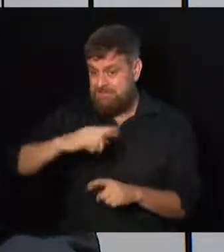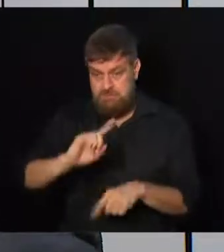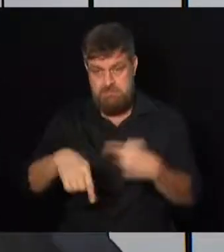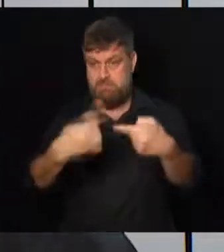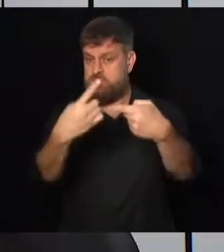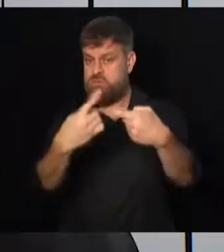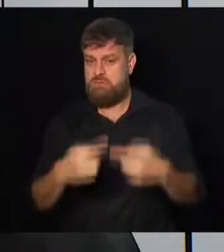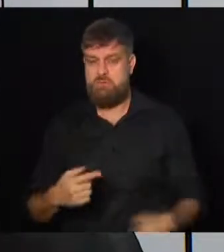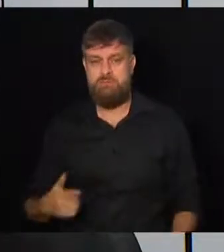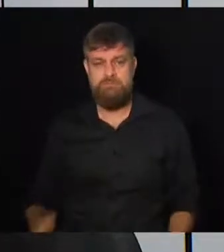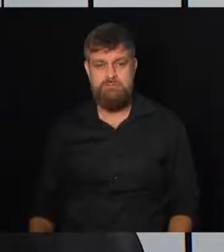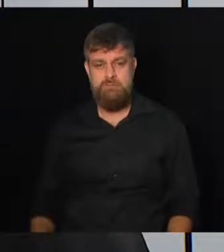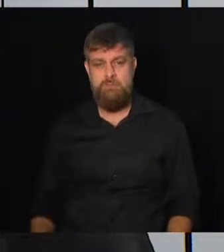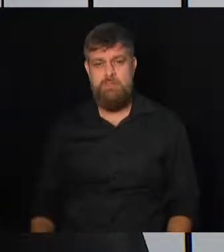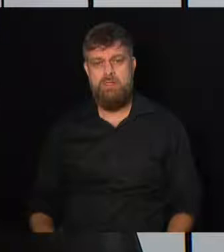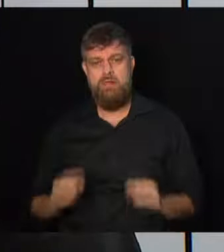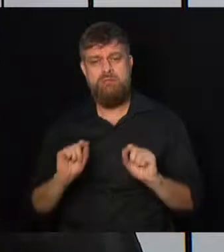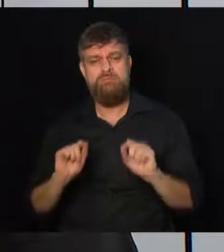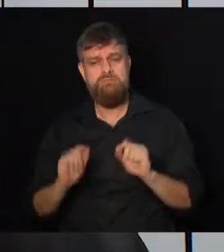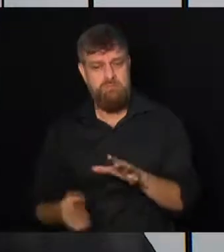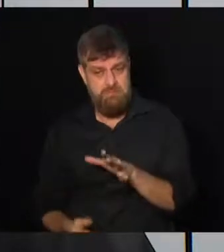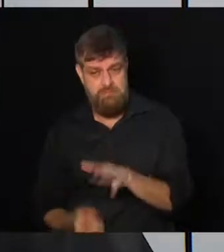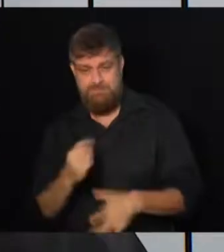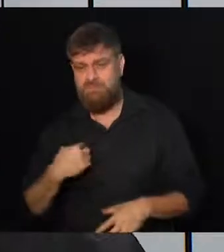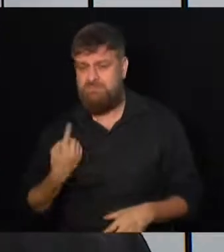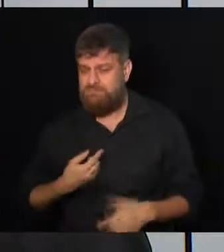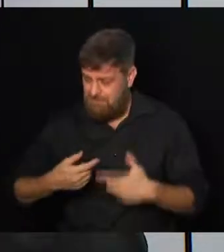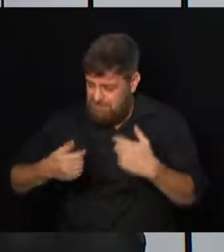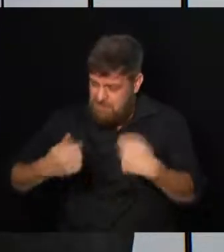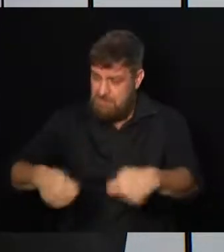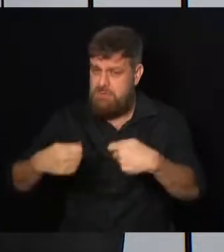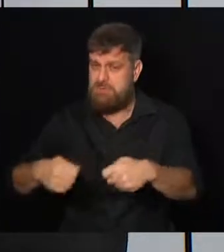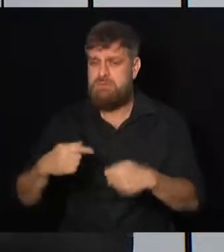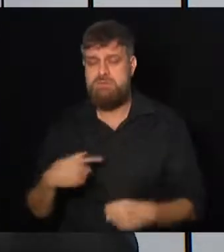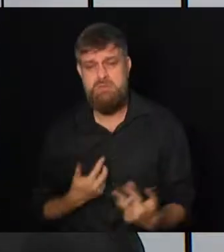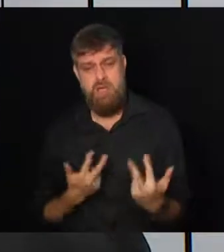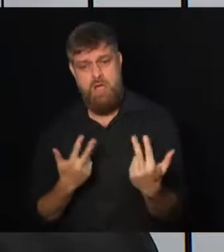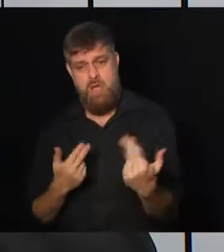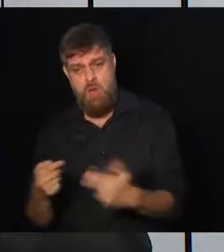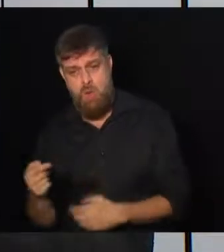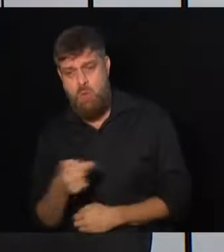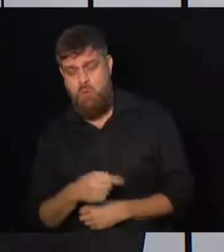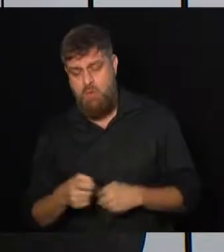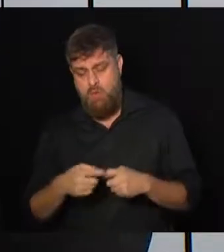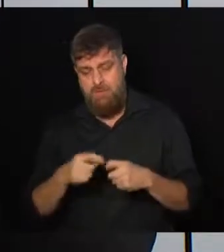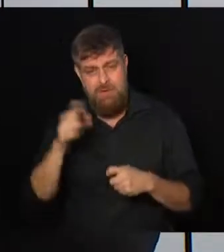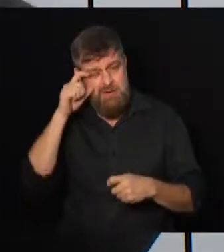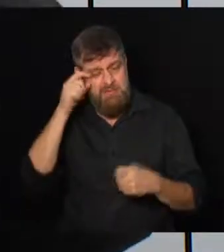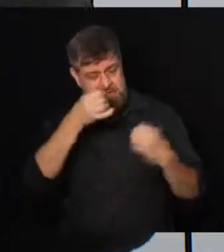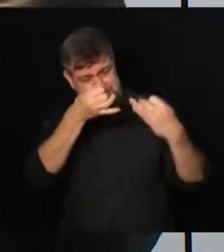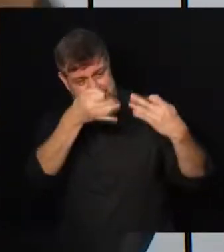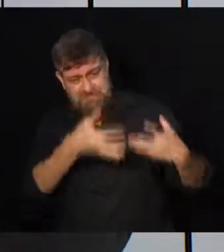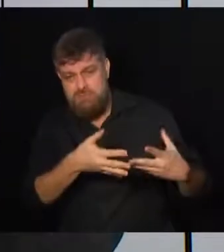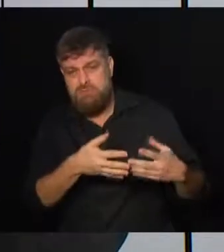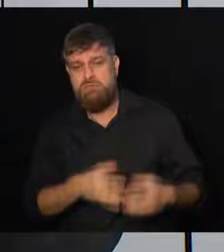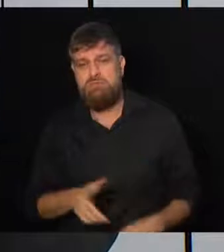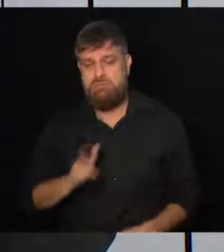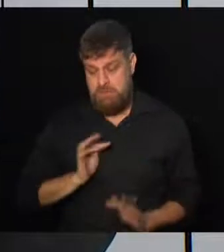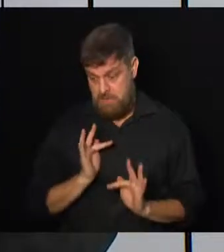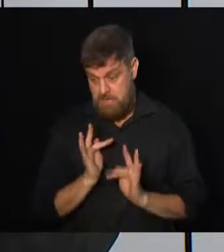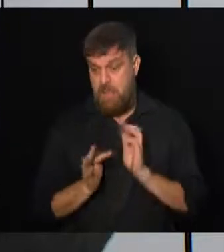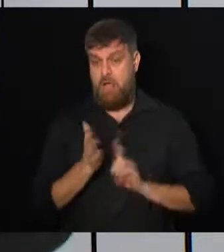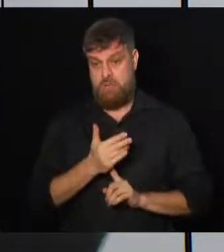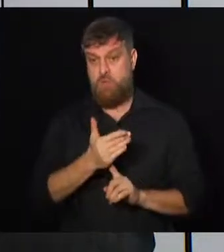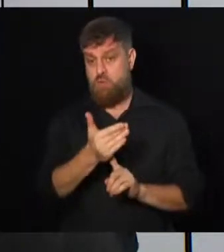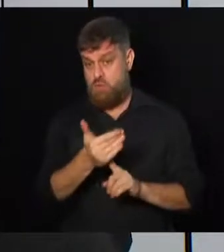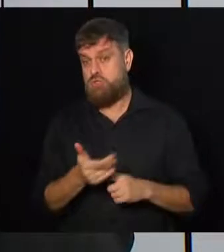vejo que, mas para que isso aconteça, há necessidade, como disse o doutor Márcio, da tecnologia que nós